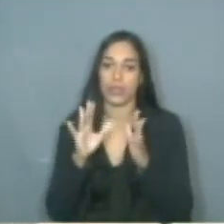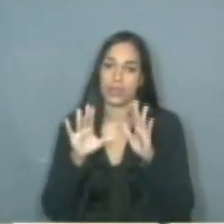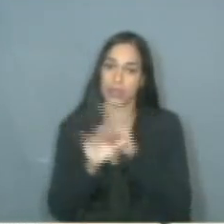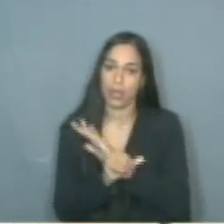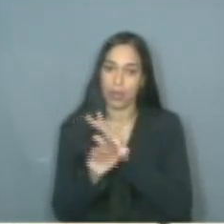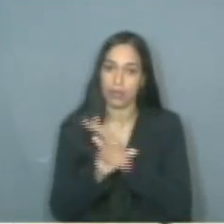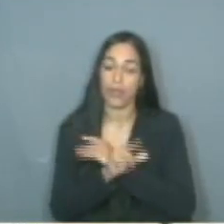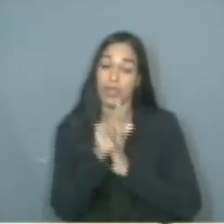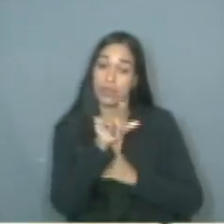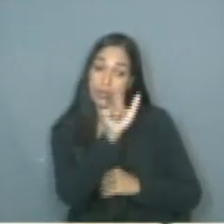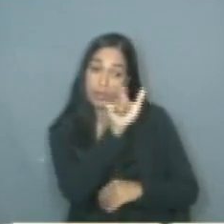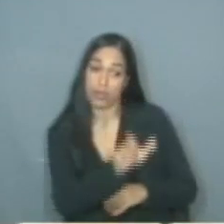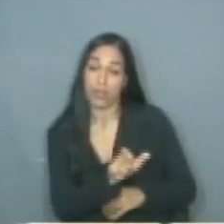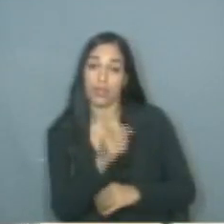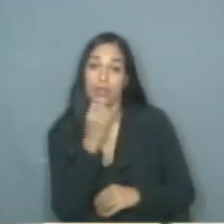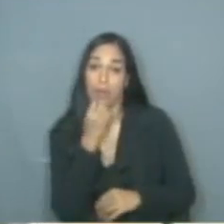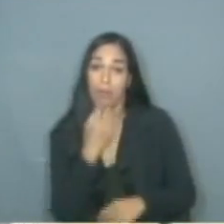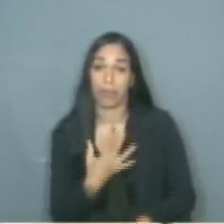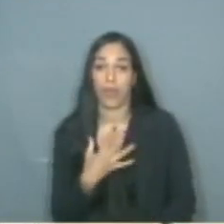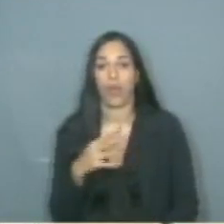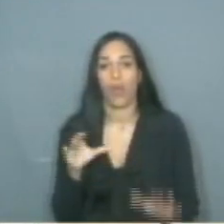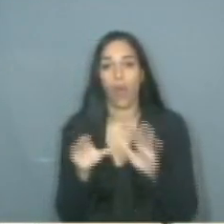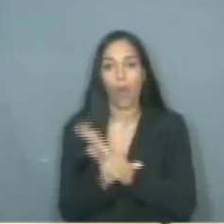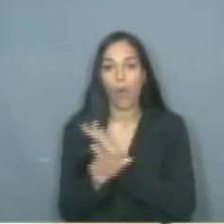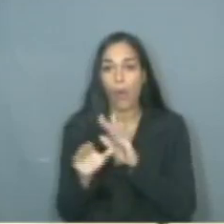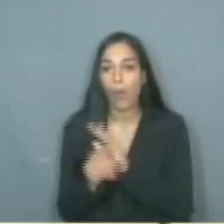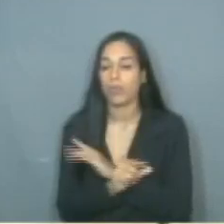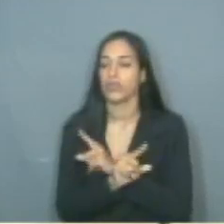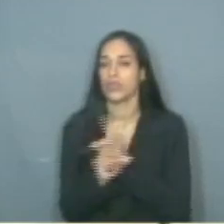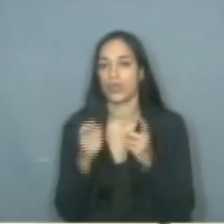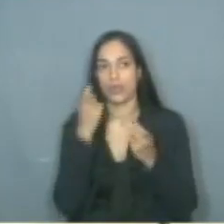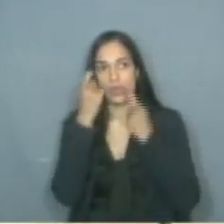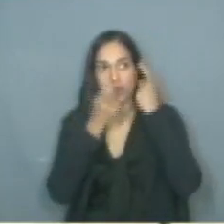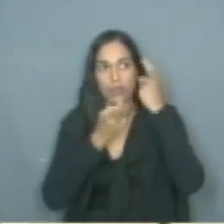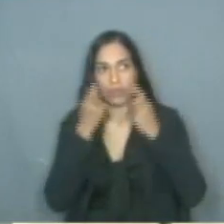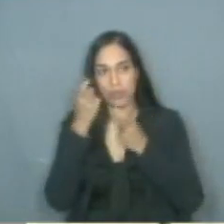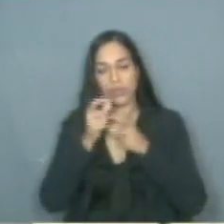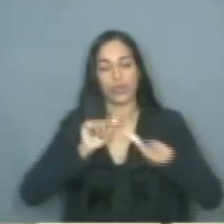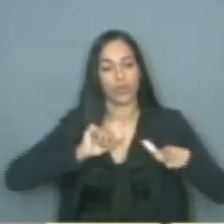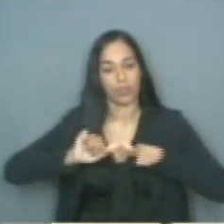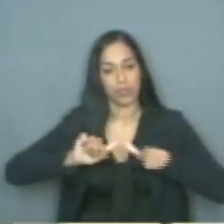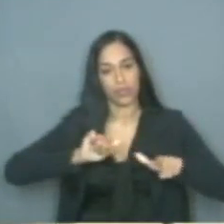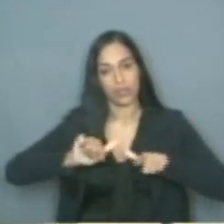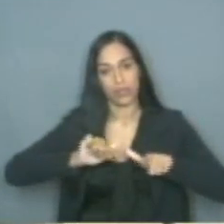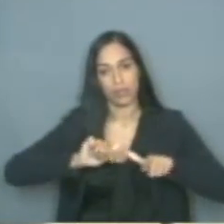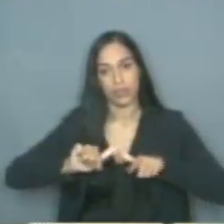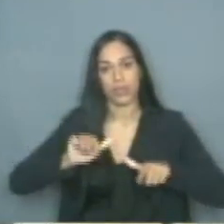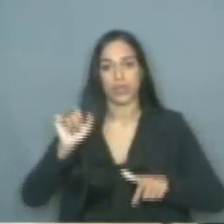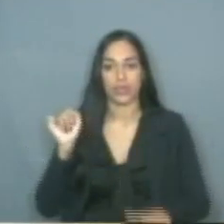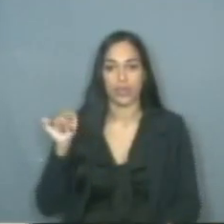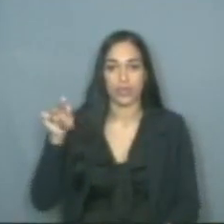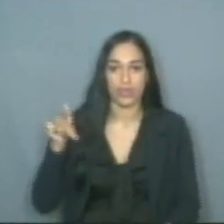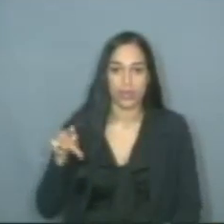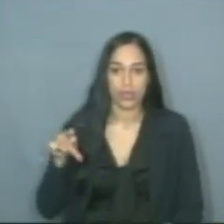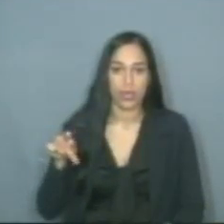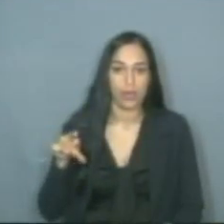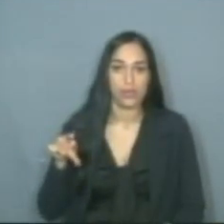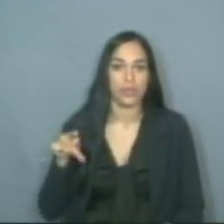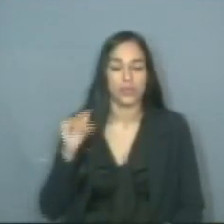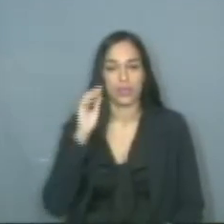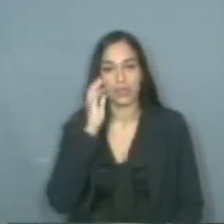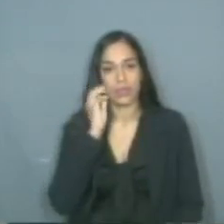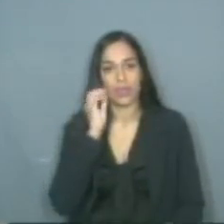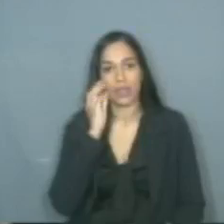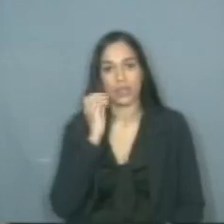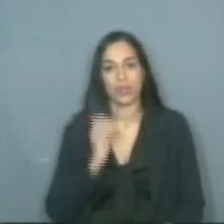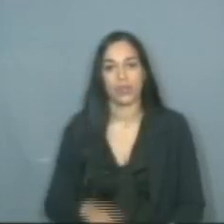bom corrupto, como ele é uma pessoa que não se preocupa com os trabalhadores, com os aposentados, ele